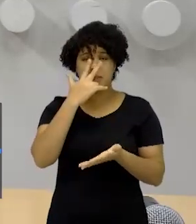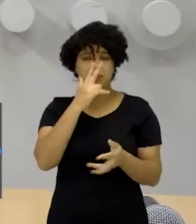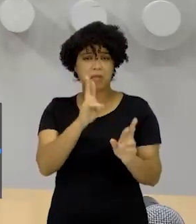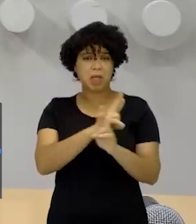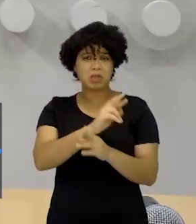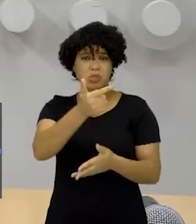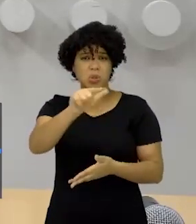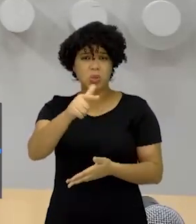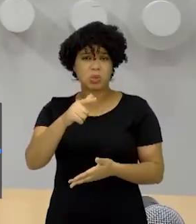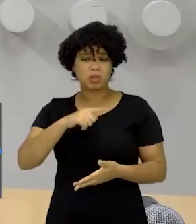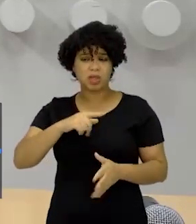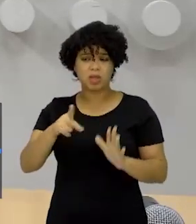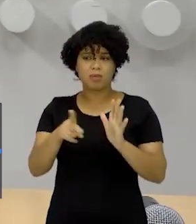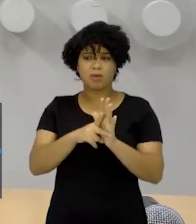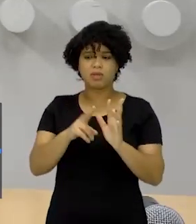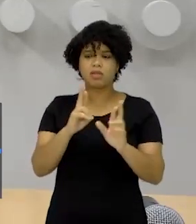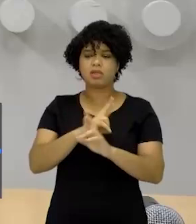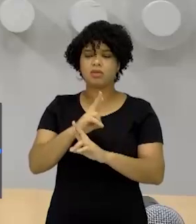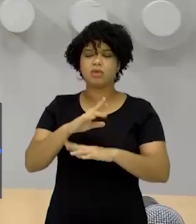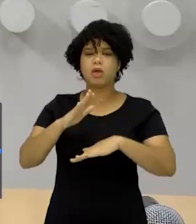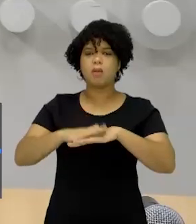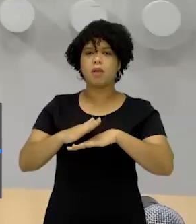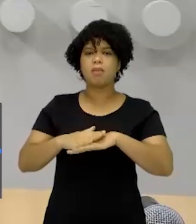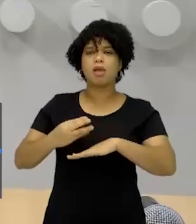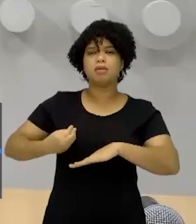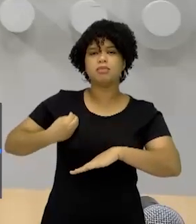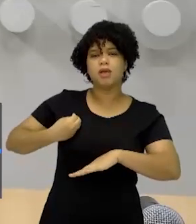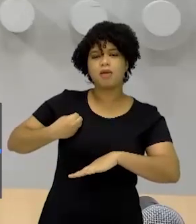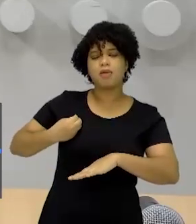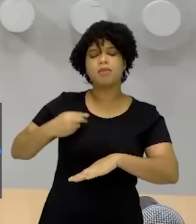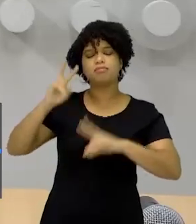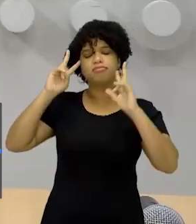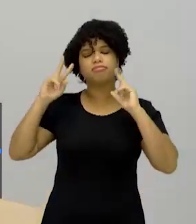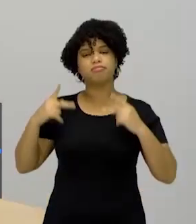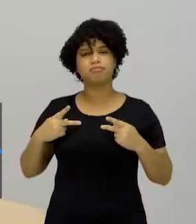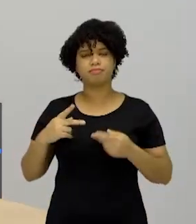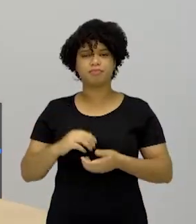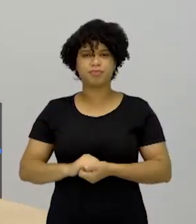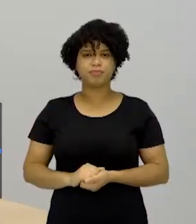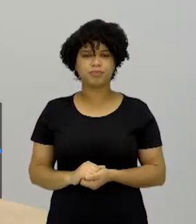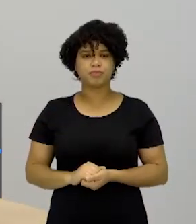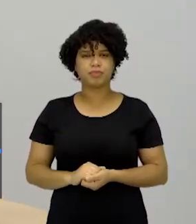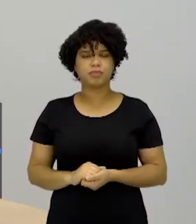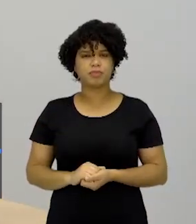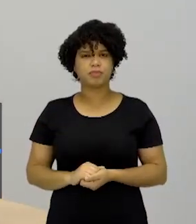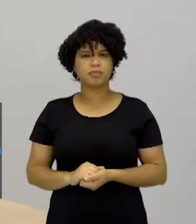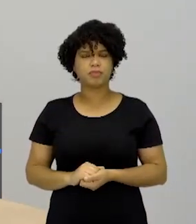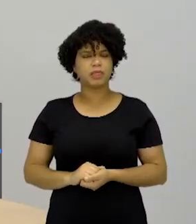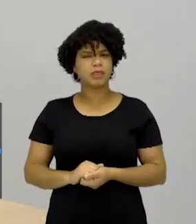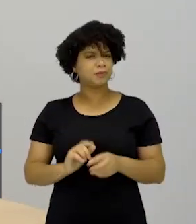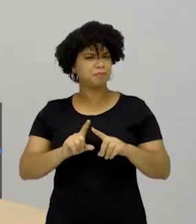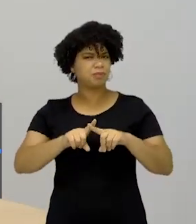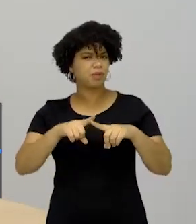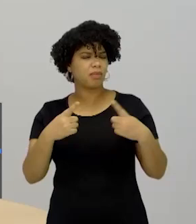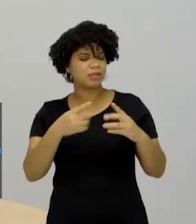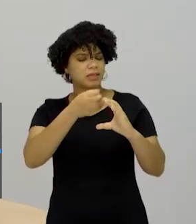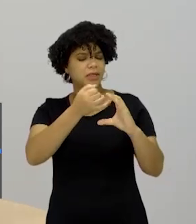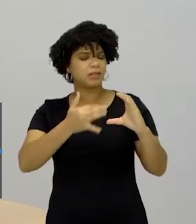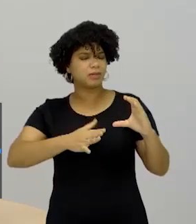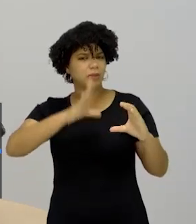forma explícita com as relações de convívio humanas. Mas o que caracteriza, então, as tais